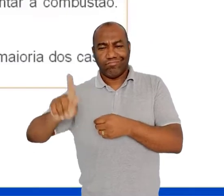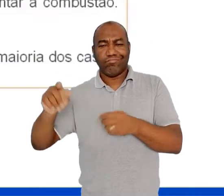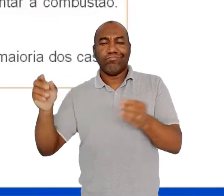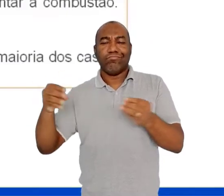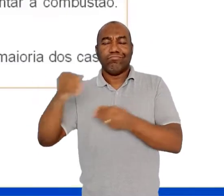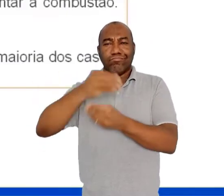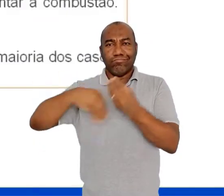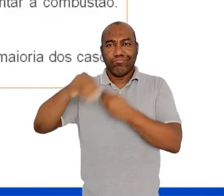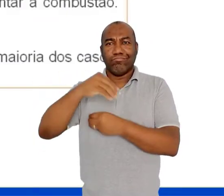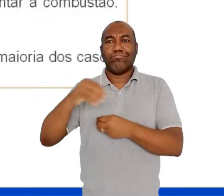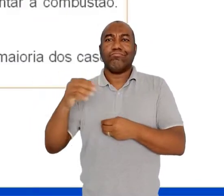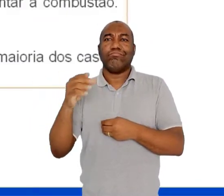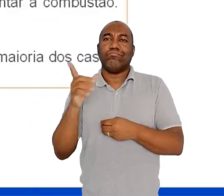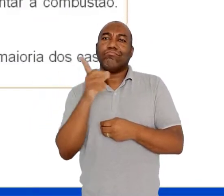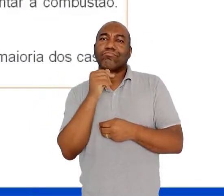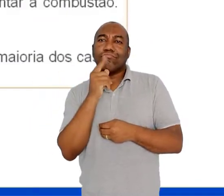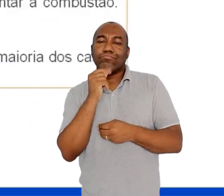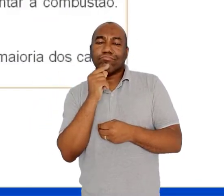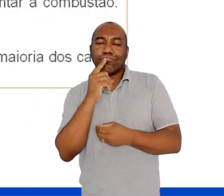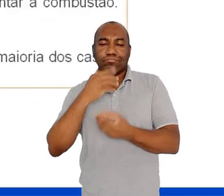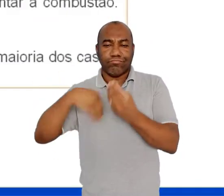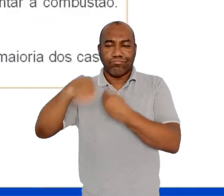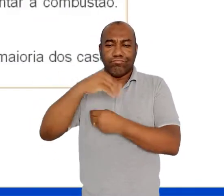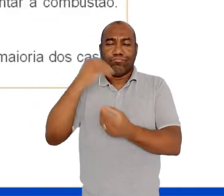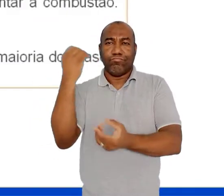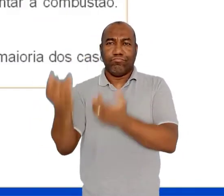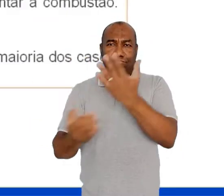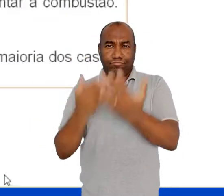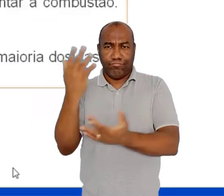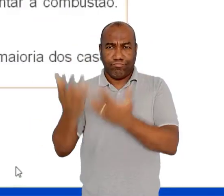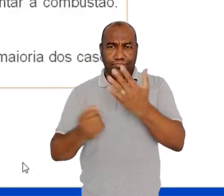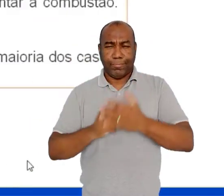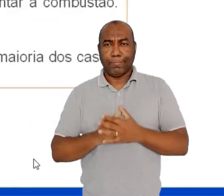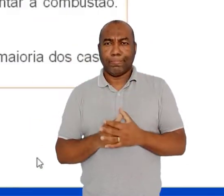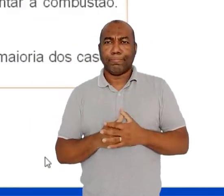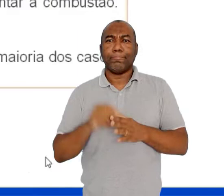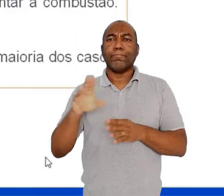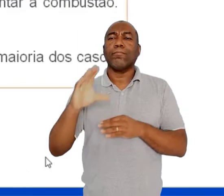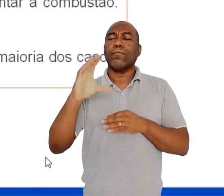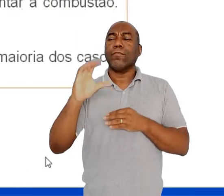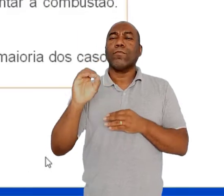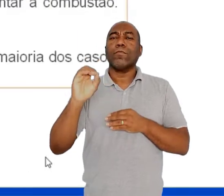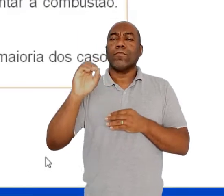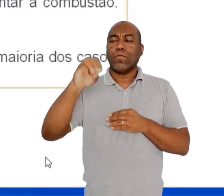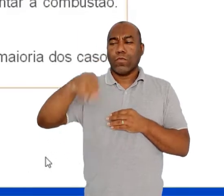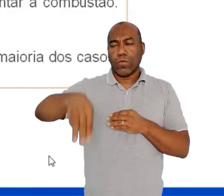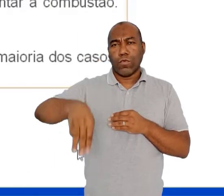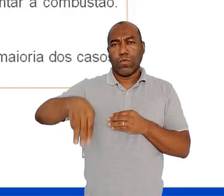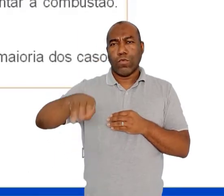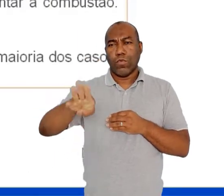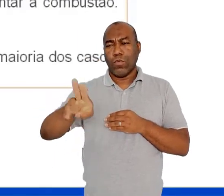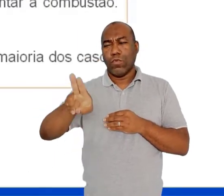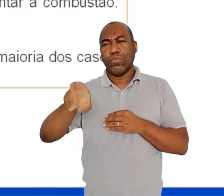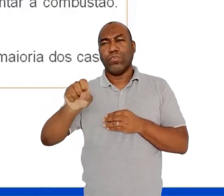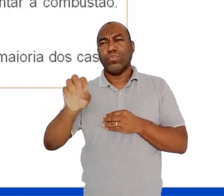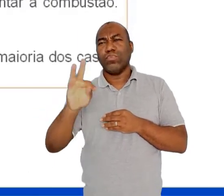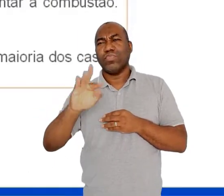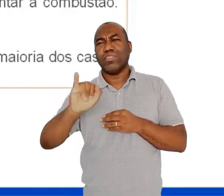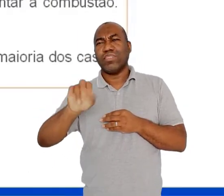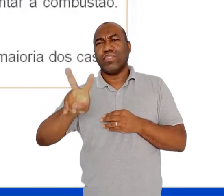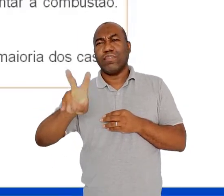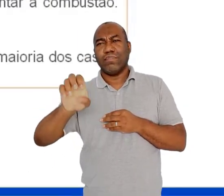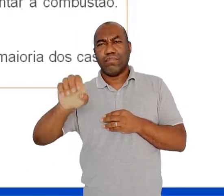e energia. Então, quem que é o combustível? Combustível é uma substância oxidável, responsável por alimentar a